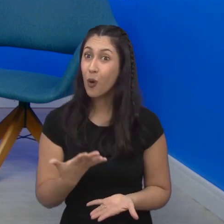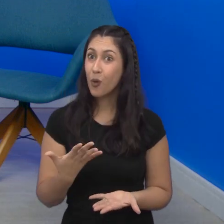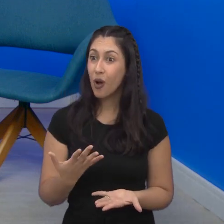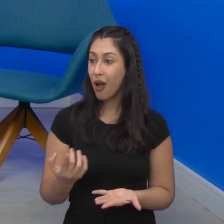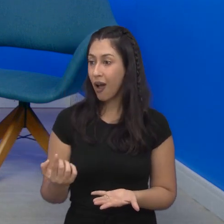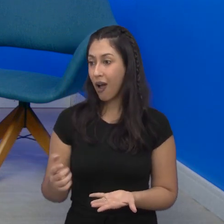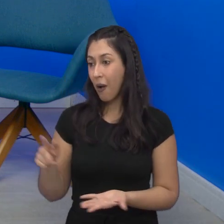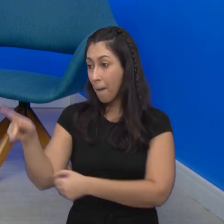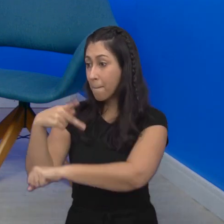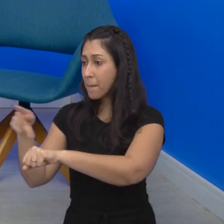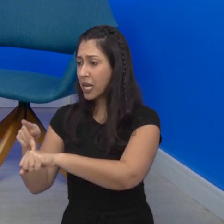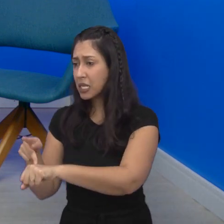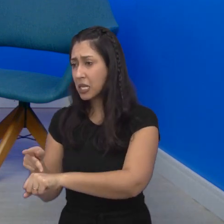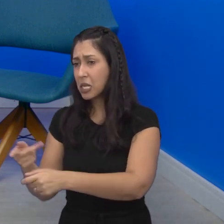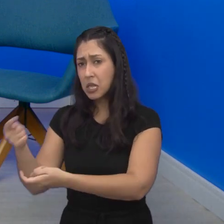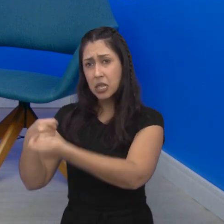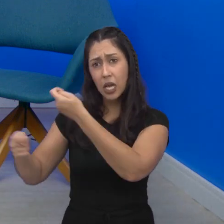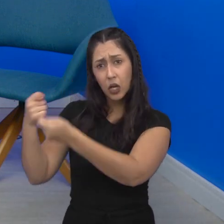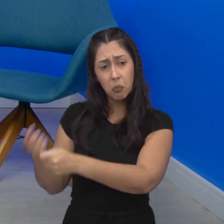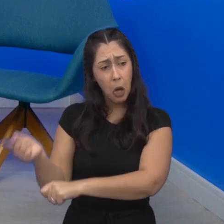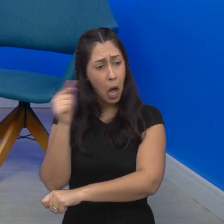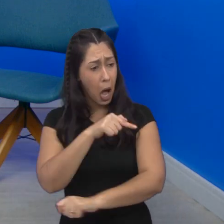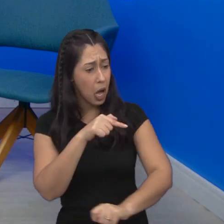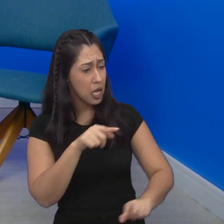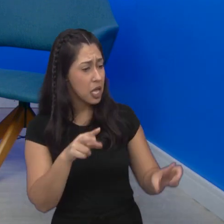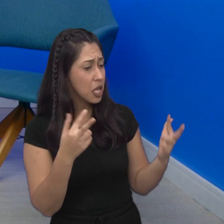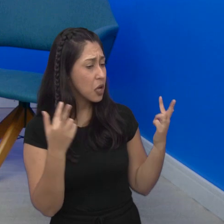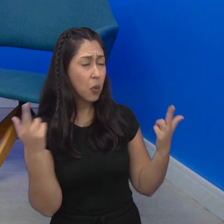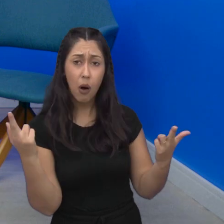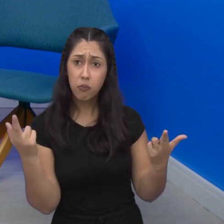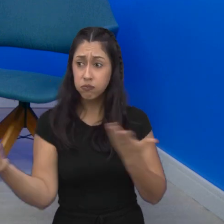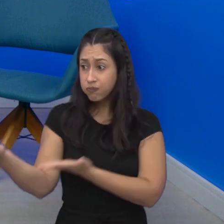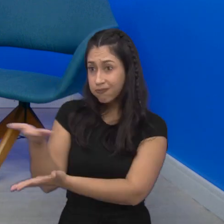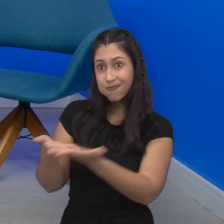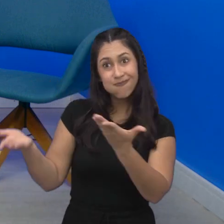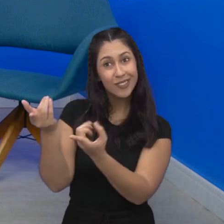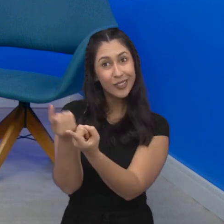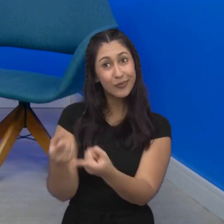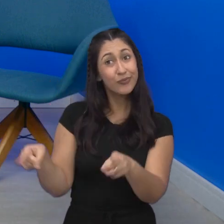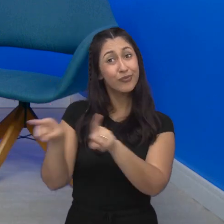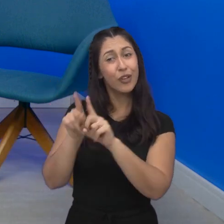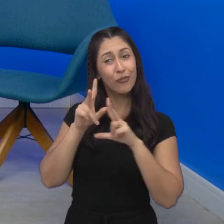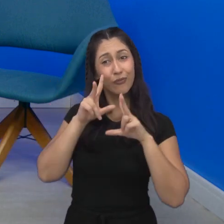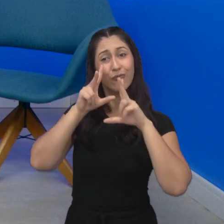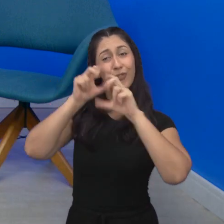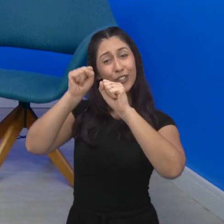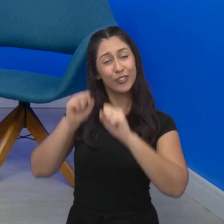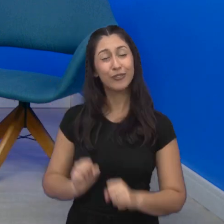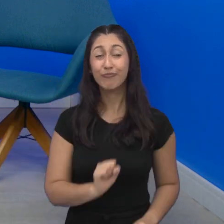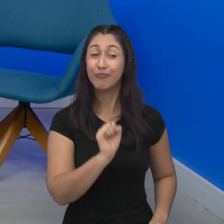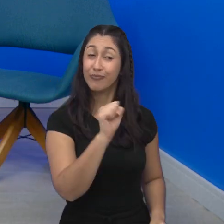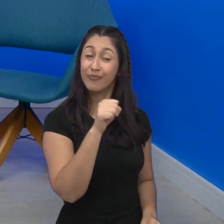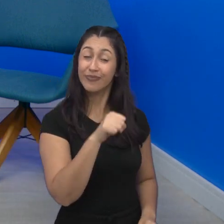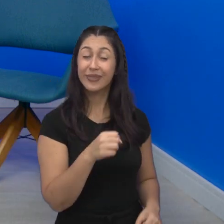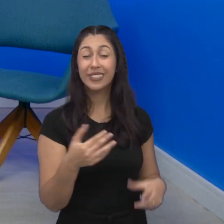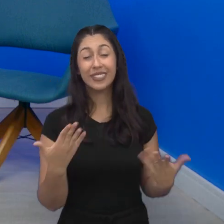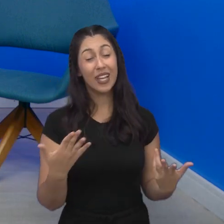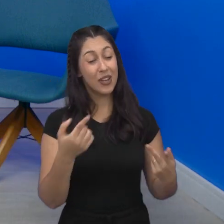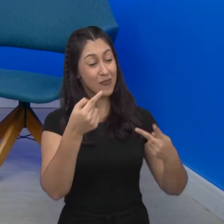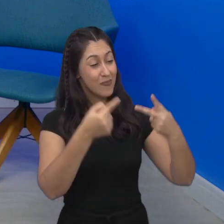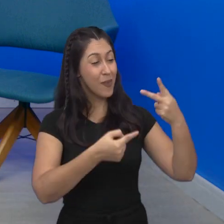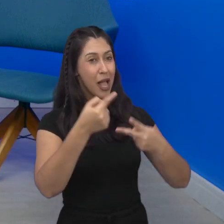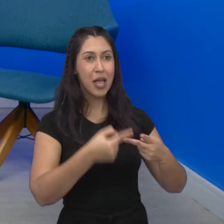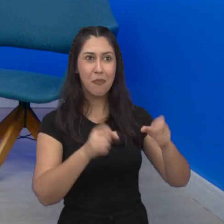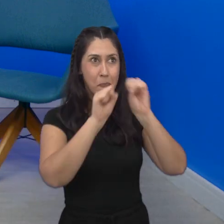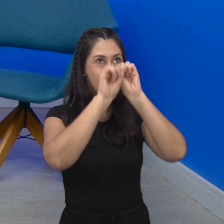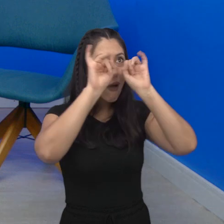porque o interesse de um para a economia, às vezes é o interesse do outro também, e você tem mais força quando você luta em conjunto, né? Exatamente. O Sobre